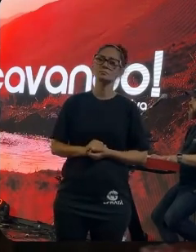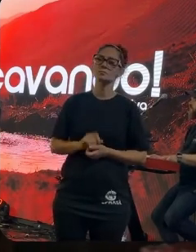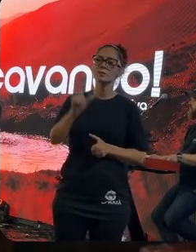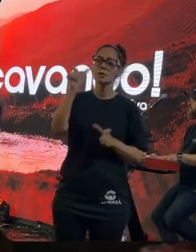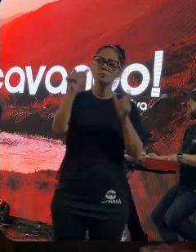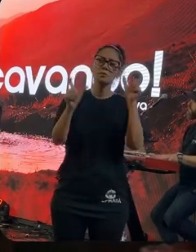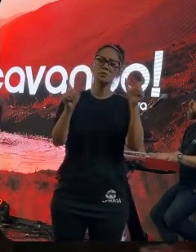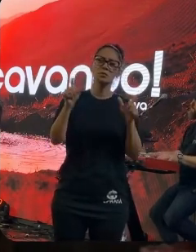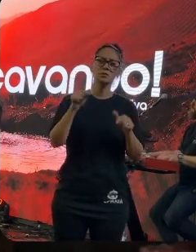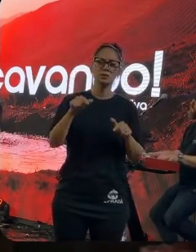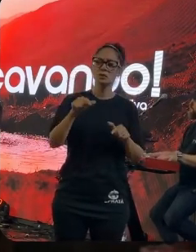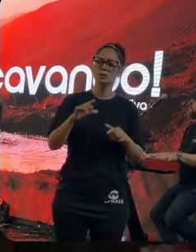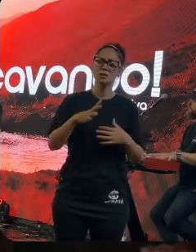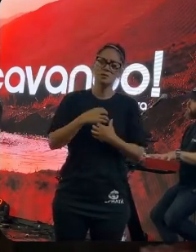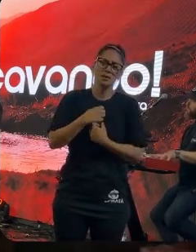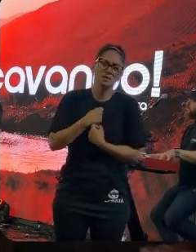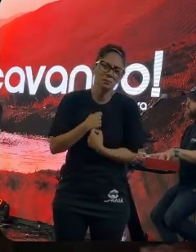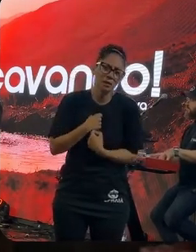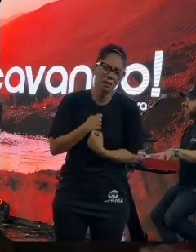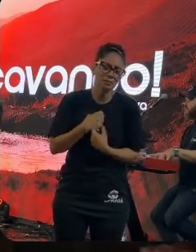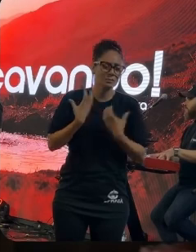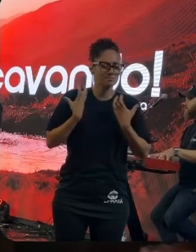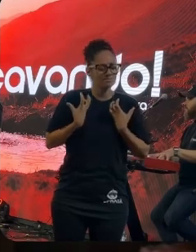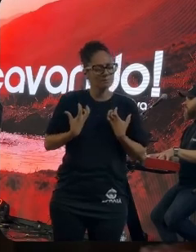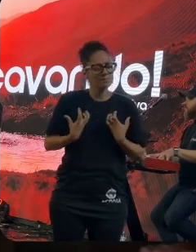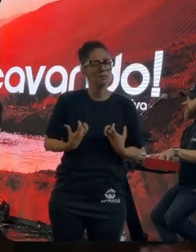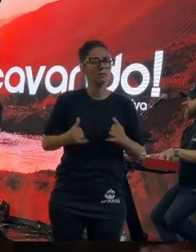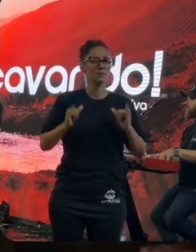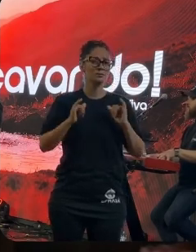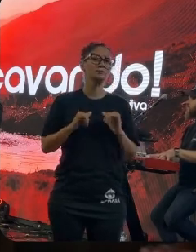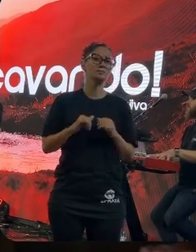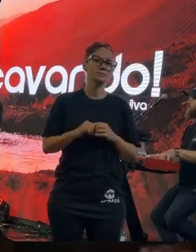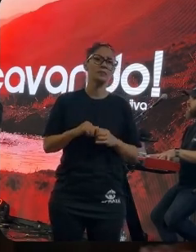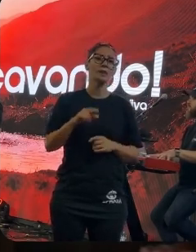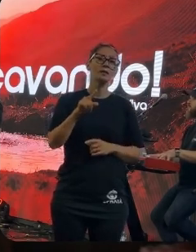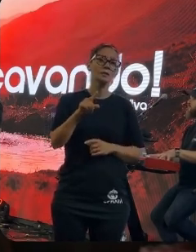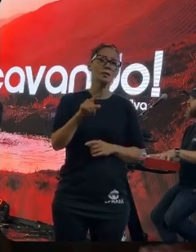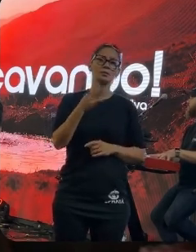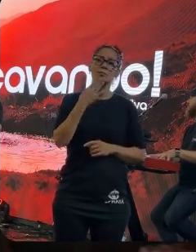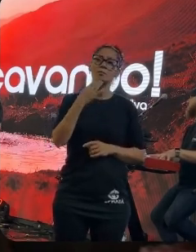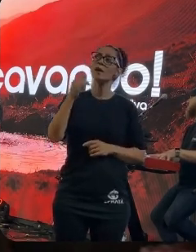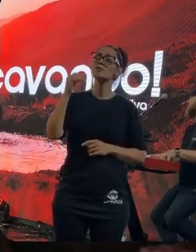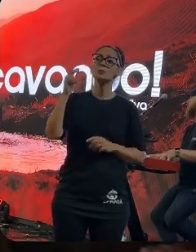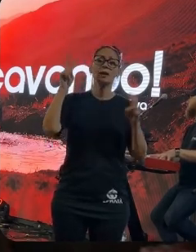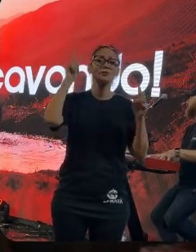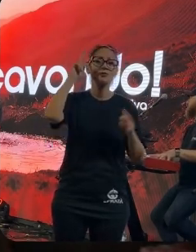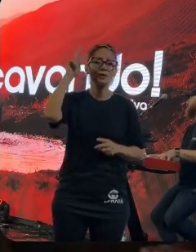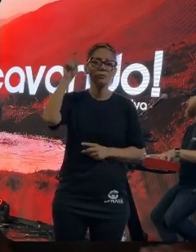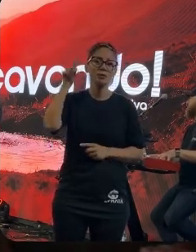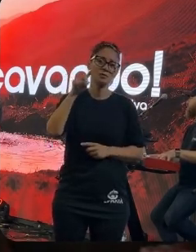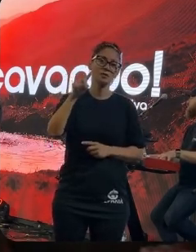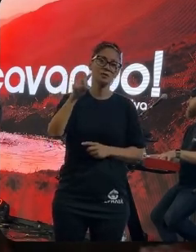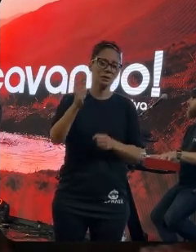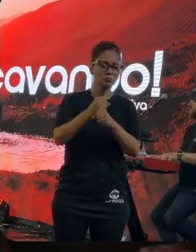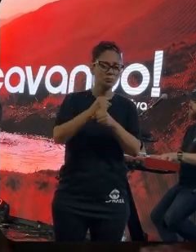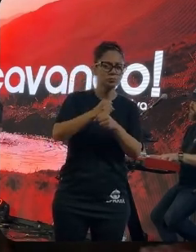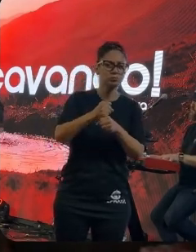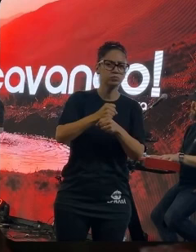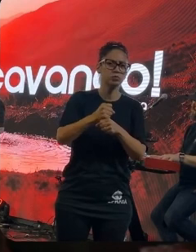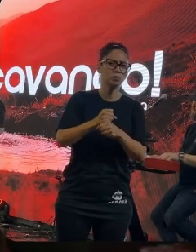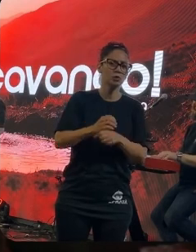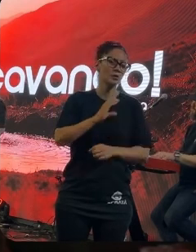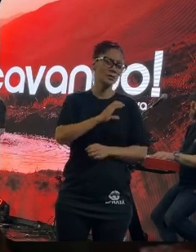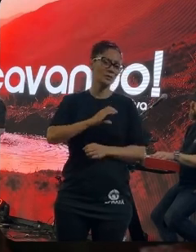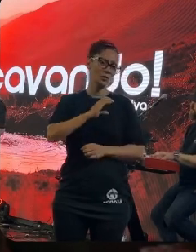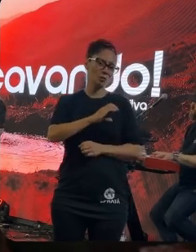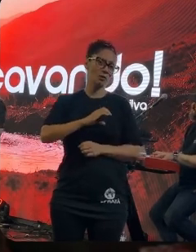Pessoas que estão desanimadas nesse lugar, Deus me pede para te lembrar que você está no ano da compaixão, mas